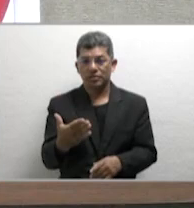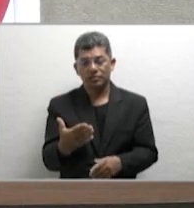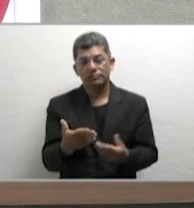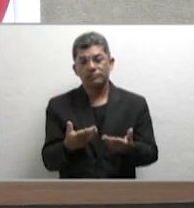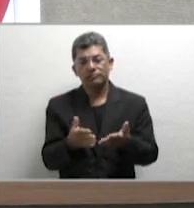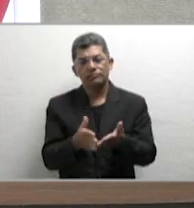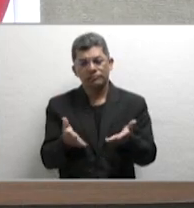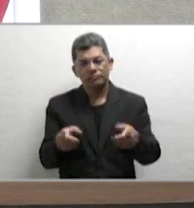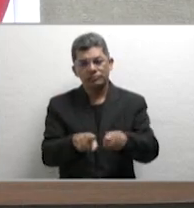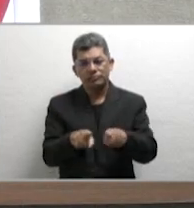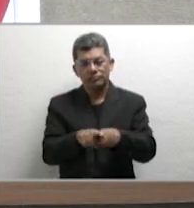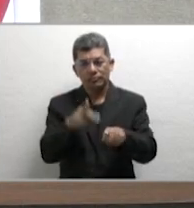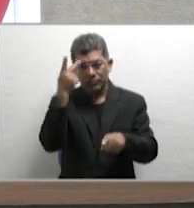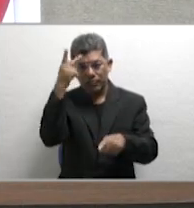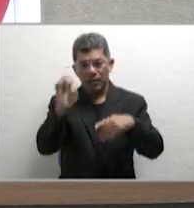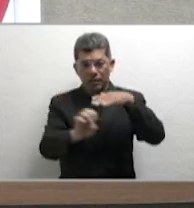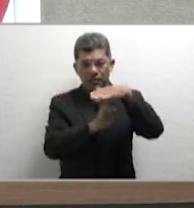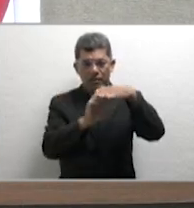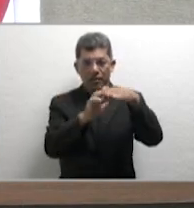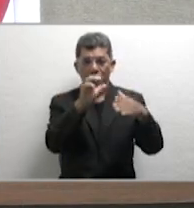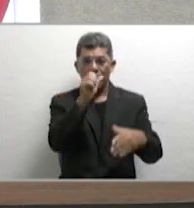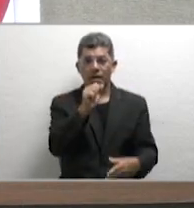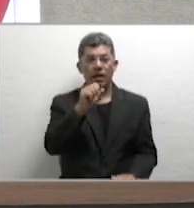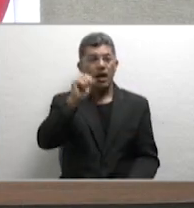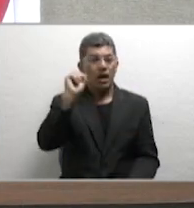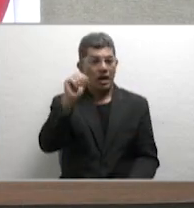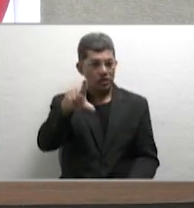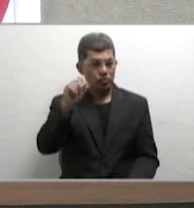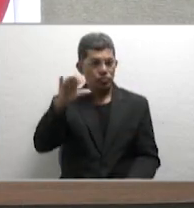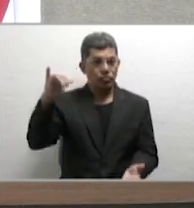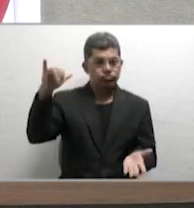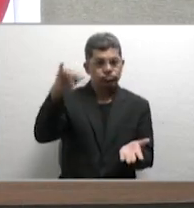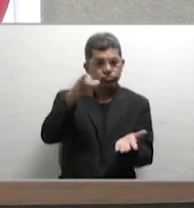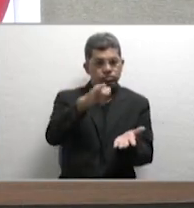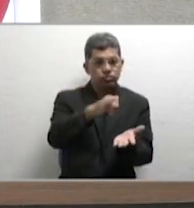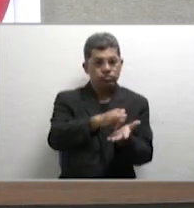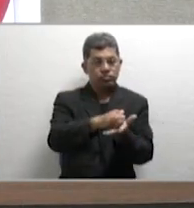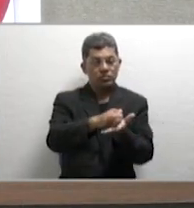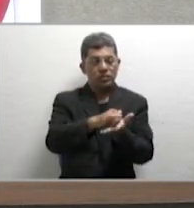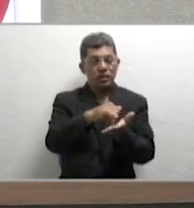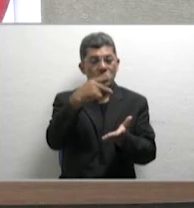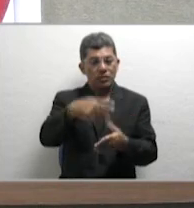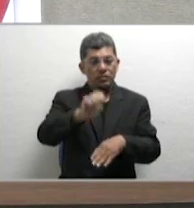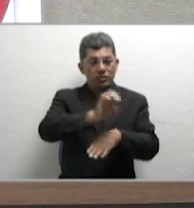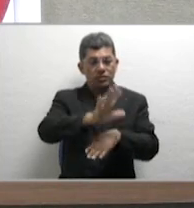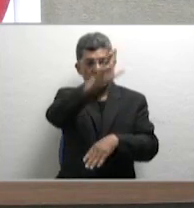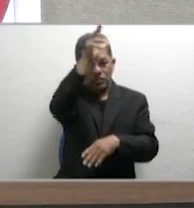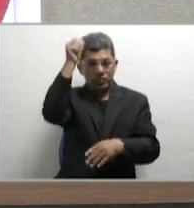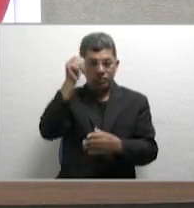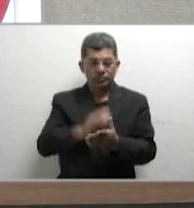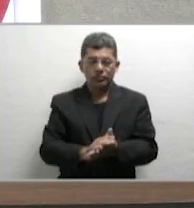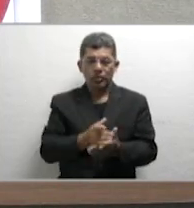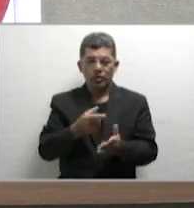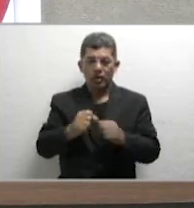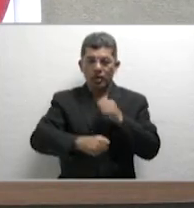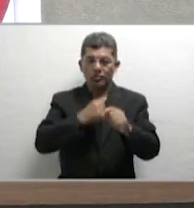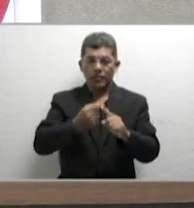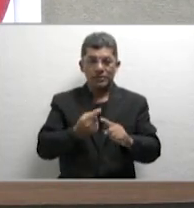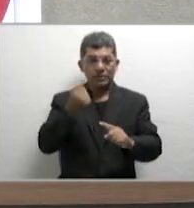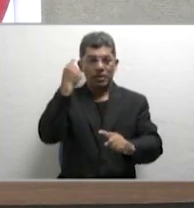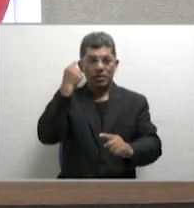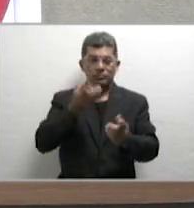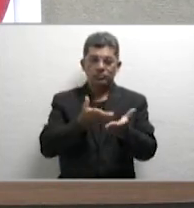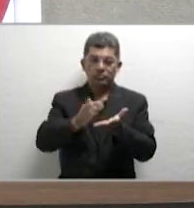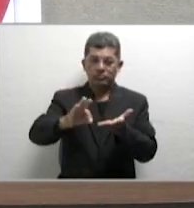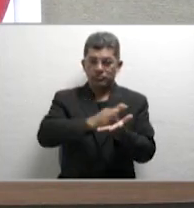para a empresa Azul, que serve hoje o nosso Estado. Nós aprovamos, deputado Jorge, o ano passado, ainda o